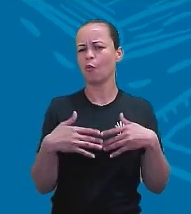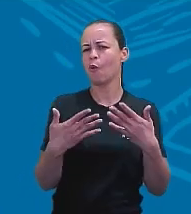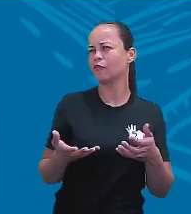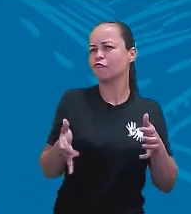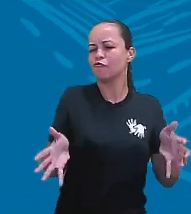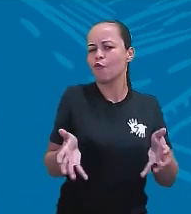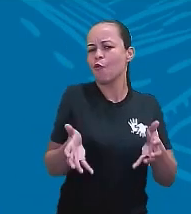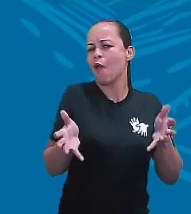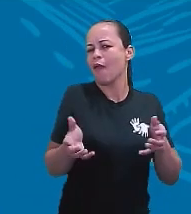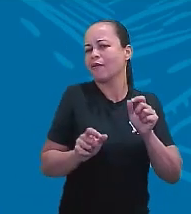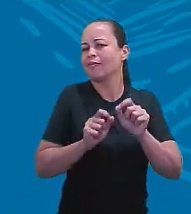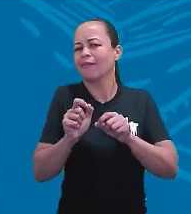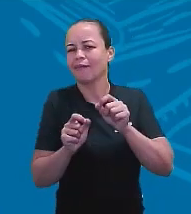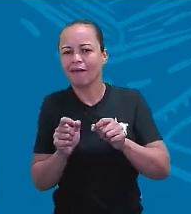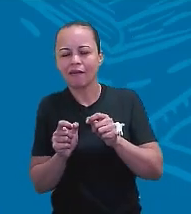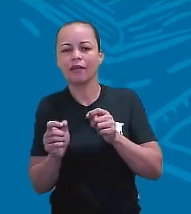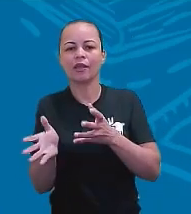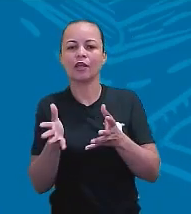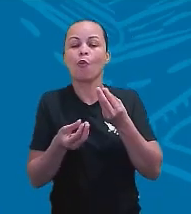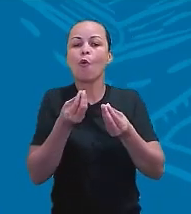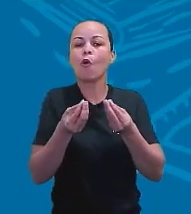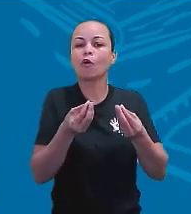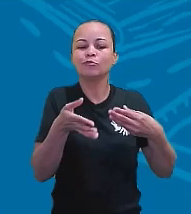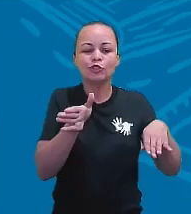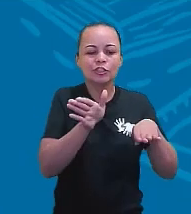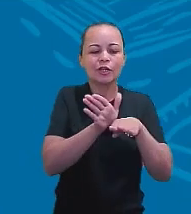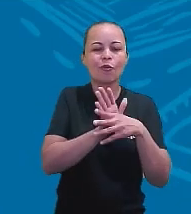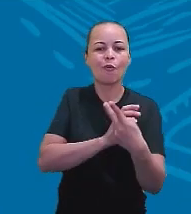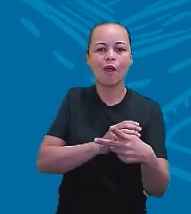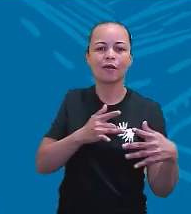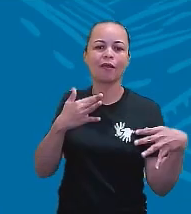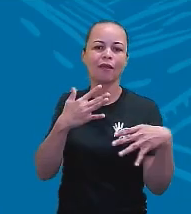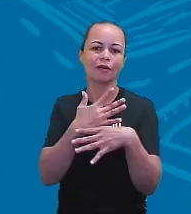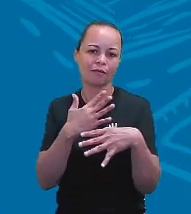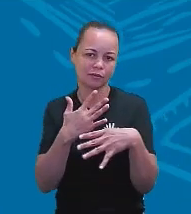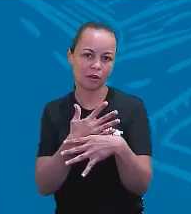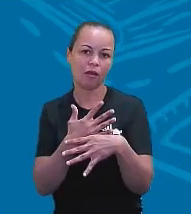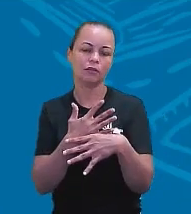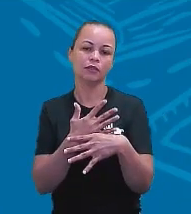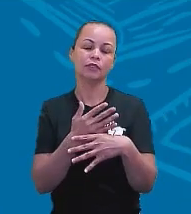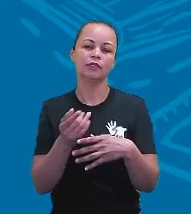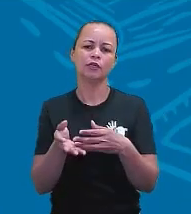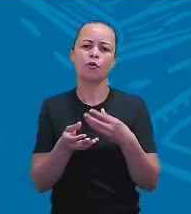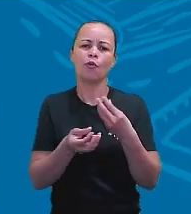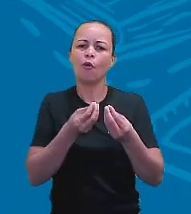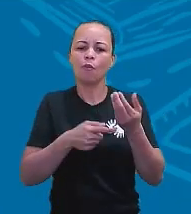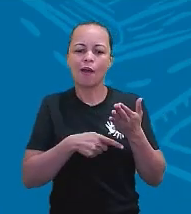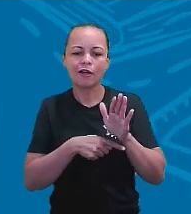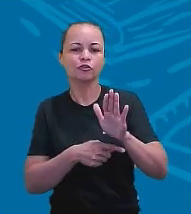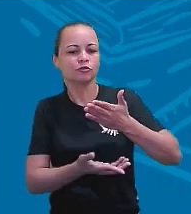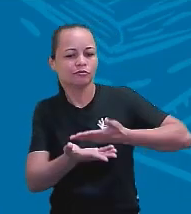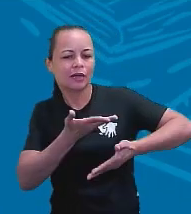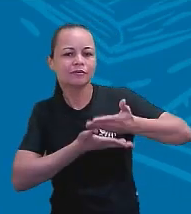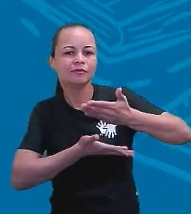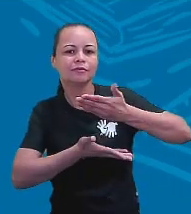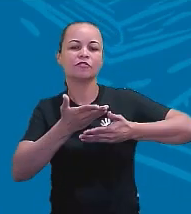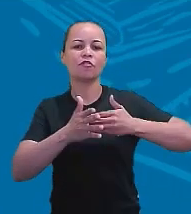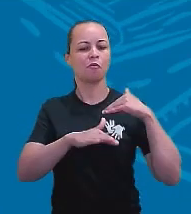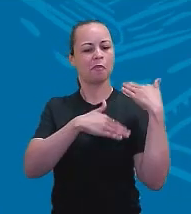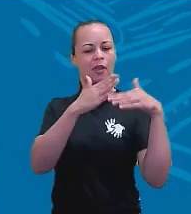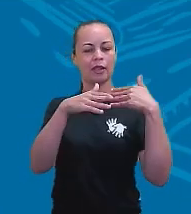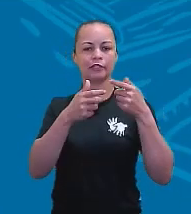influências, como é que veio até a nossa cidade e como ajudou para o desenvolvimento